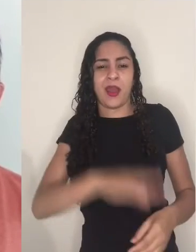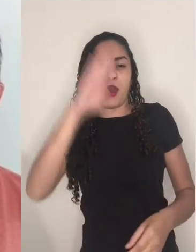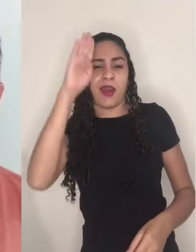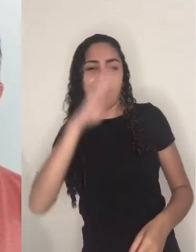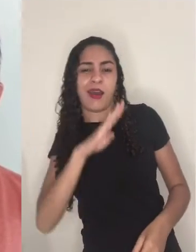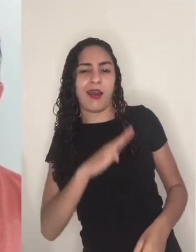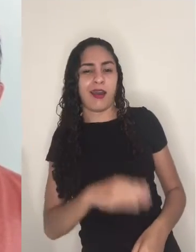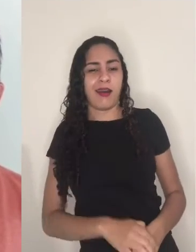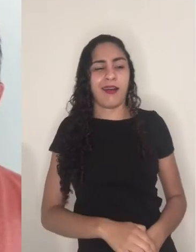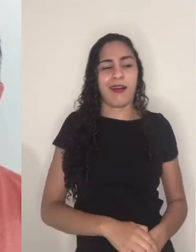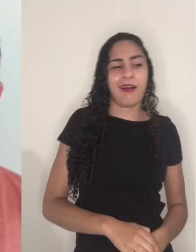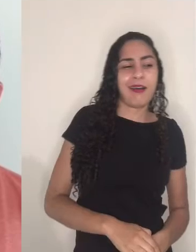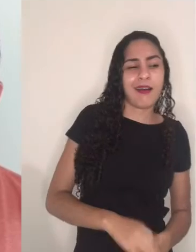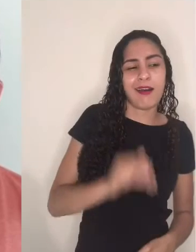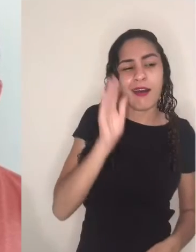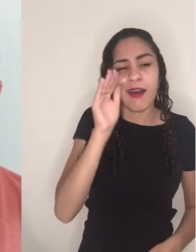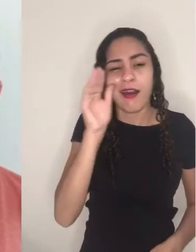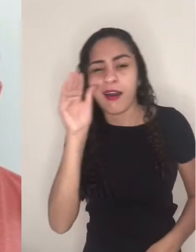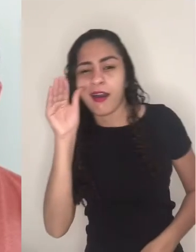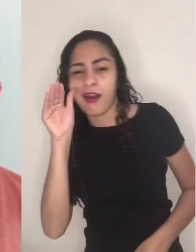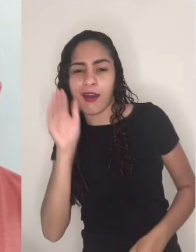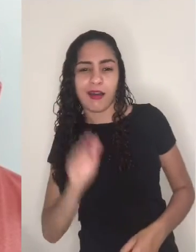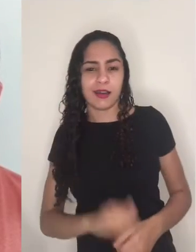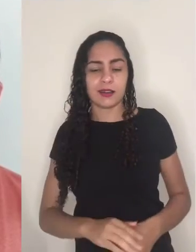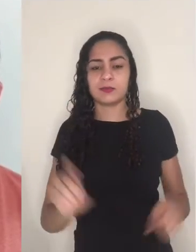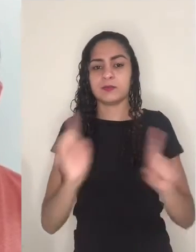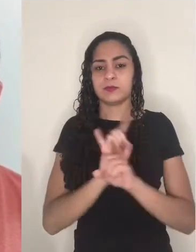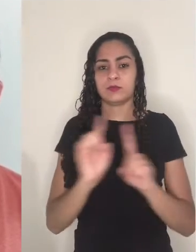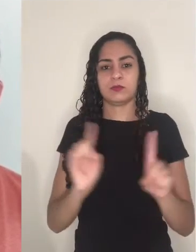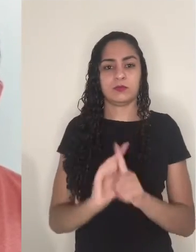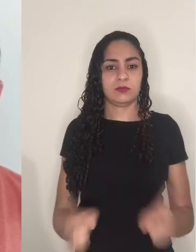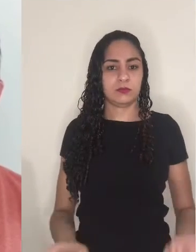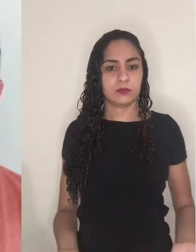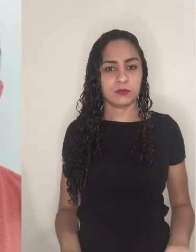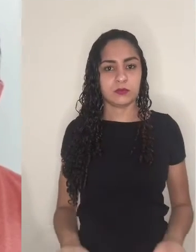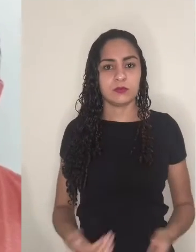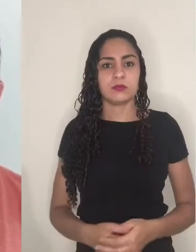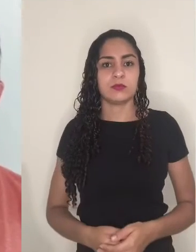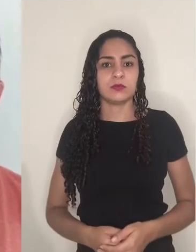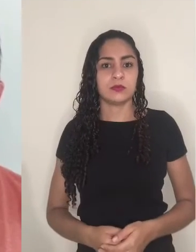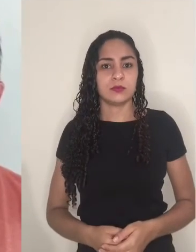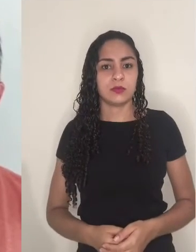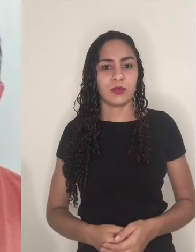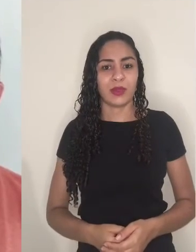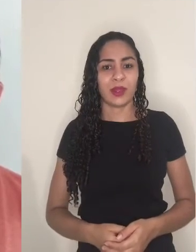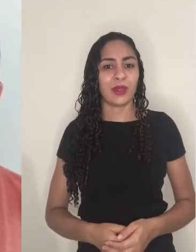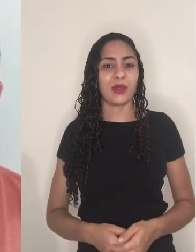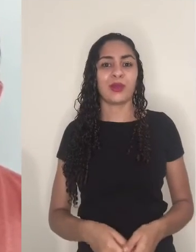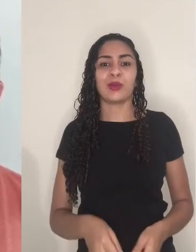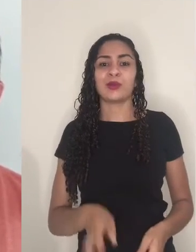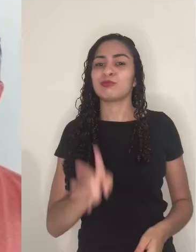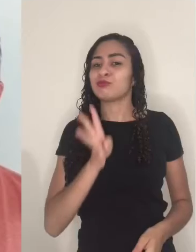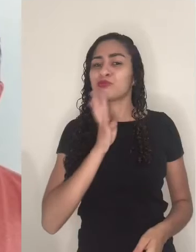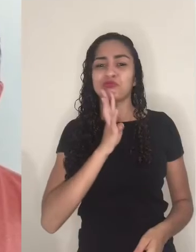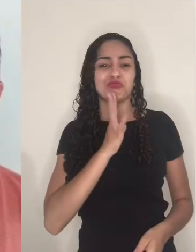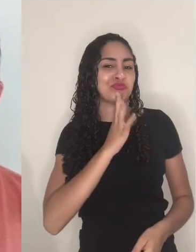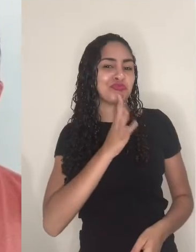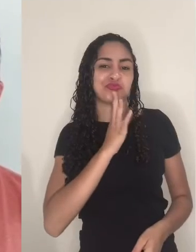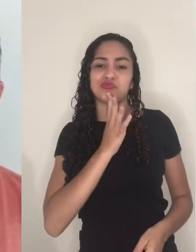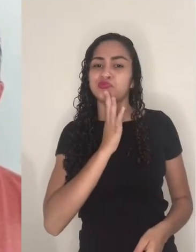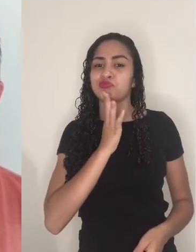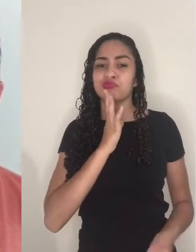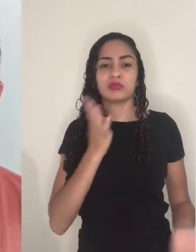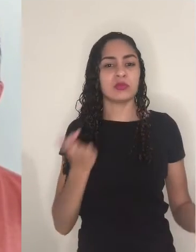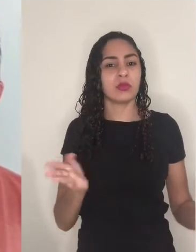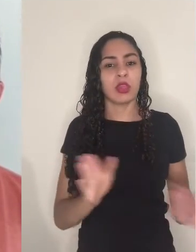traiçoeiramente, até mesmo com falta de conhecimento de